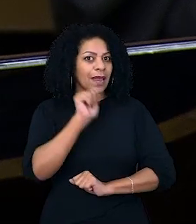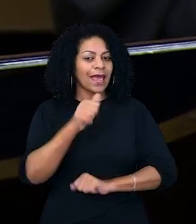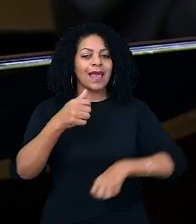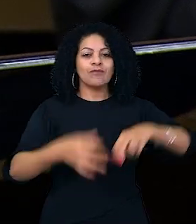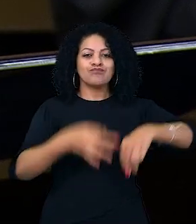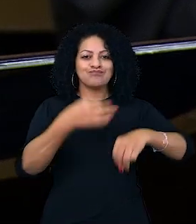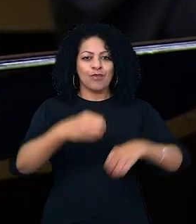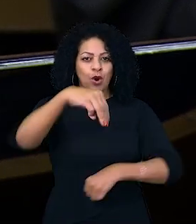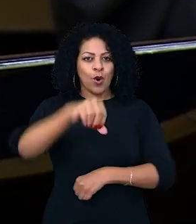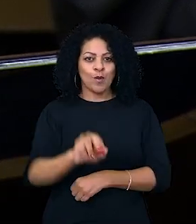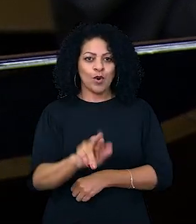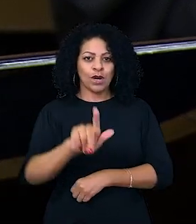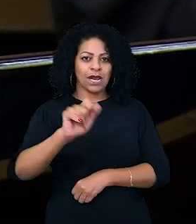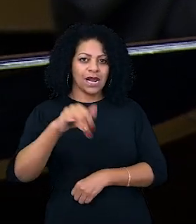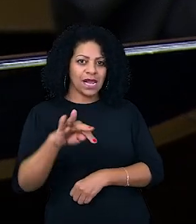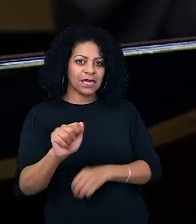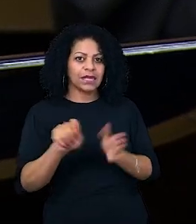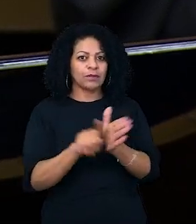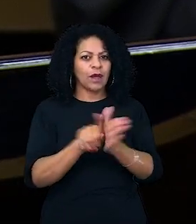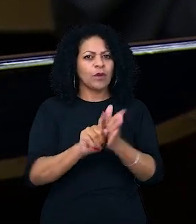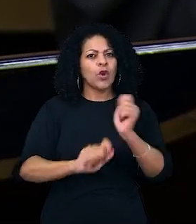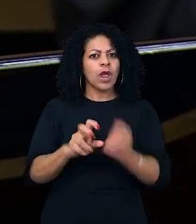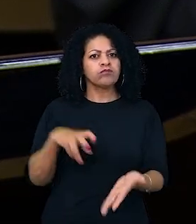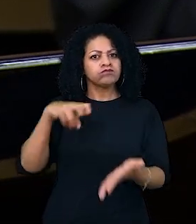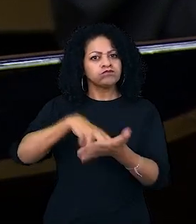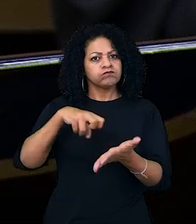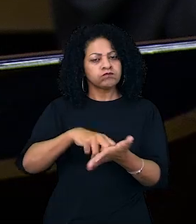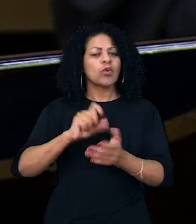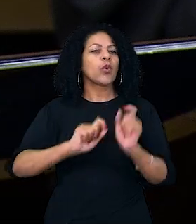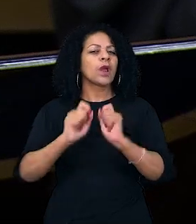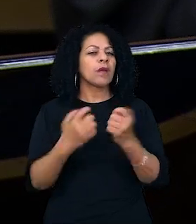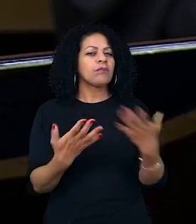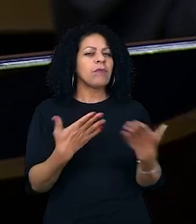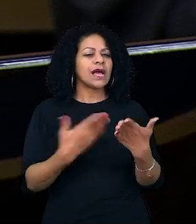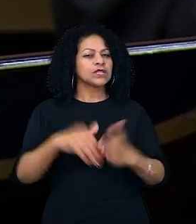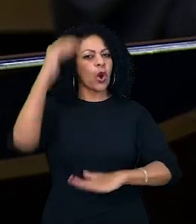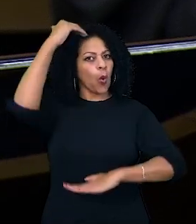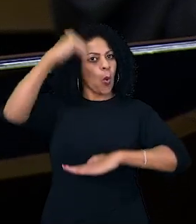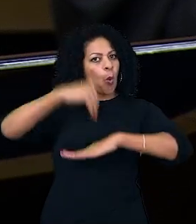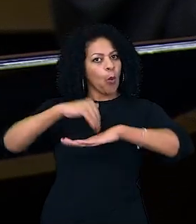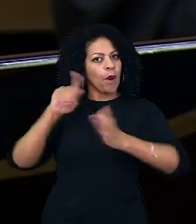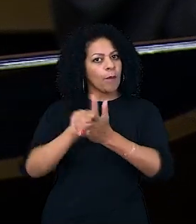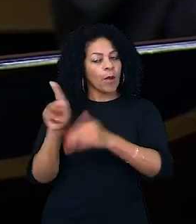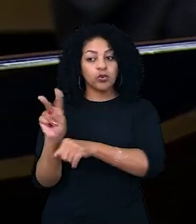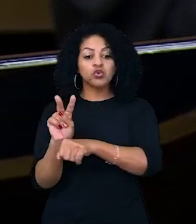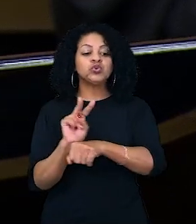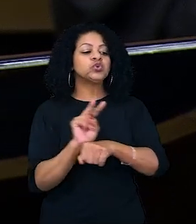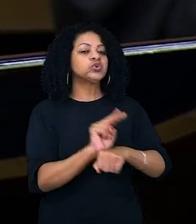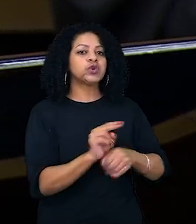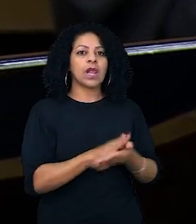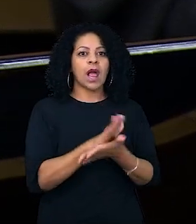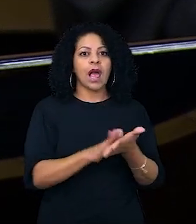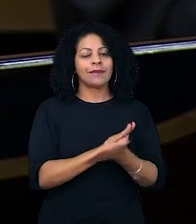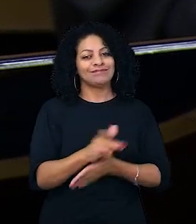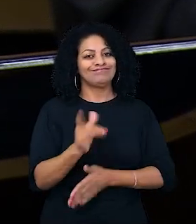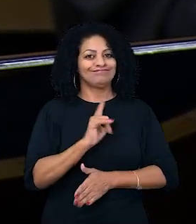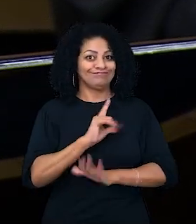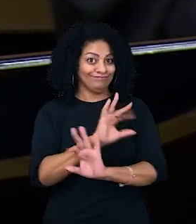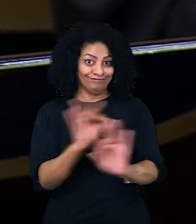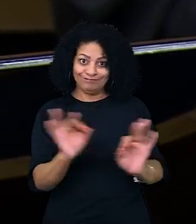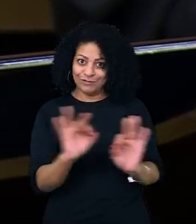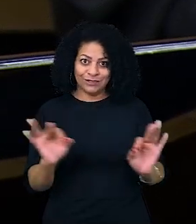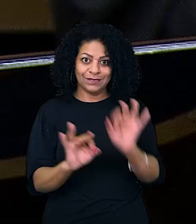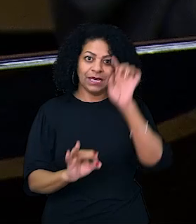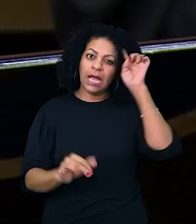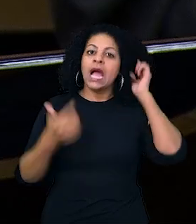Morgana Richa, ponderou que a condenação se deu com base em culpa na vigilância. Segundo o alegado no processo